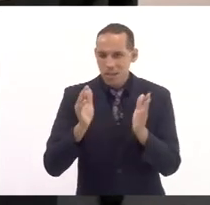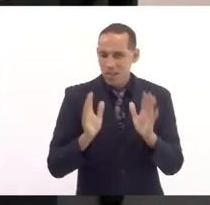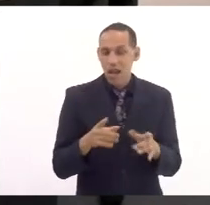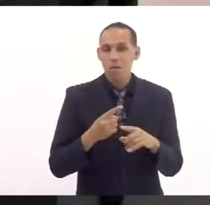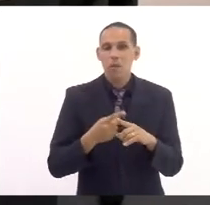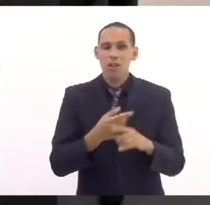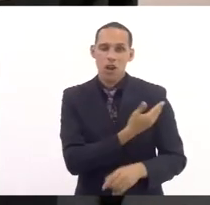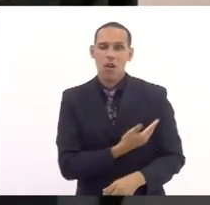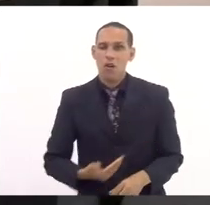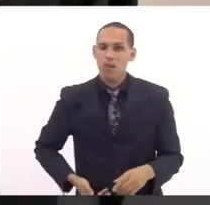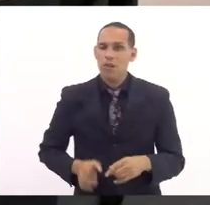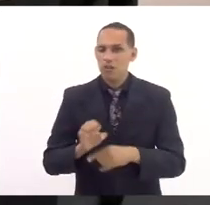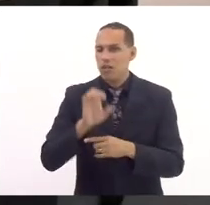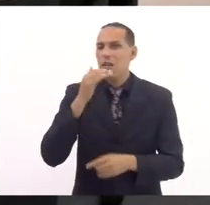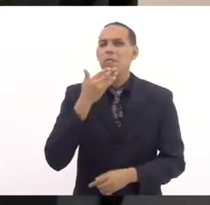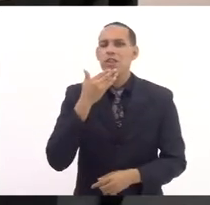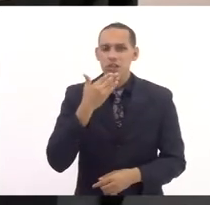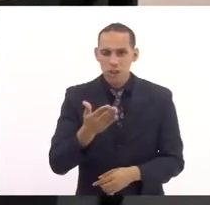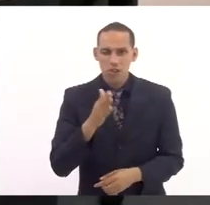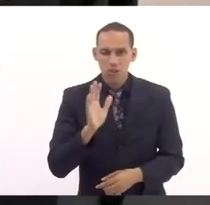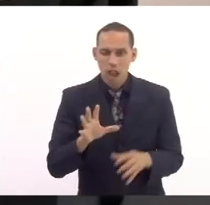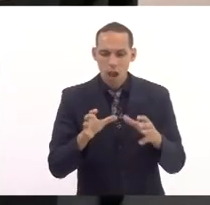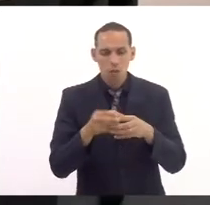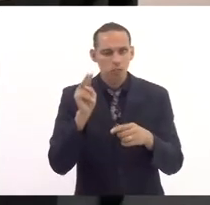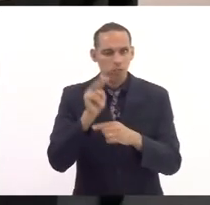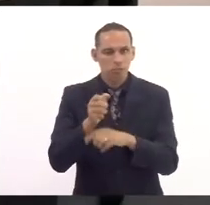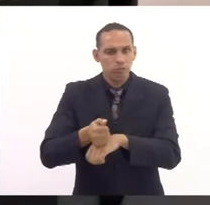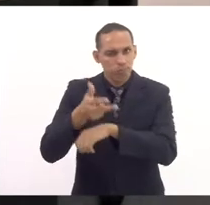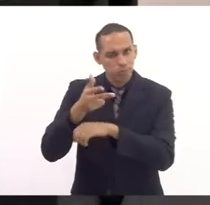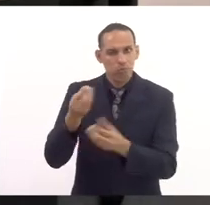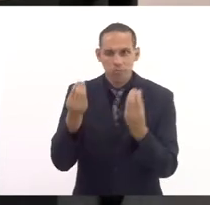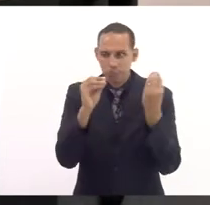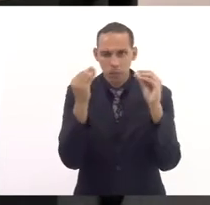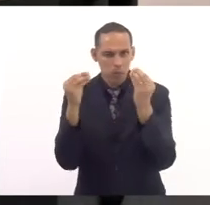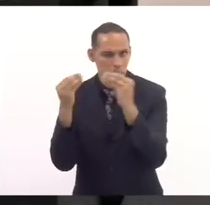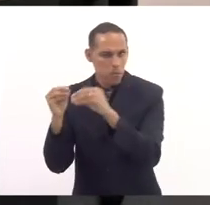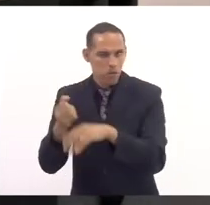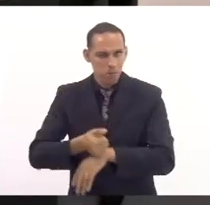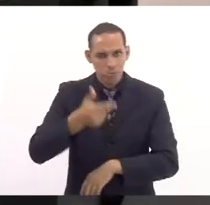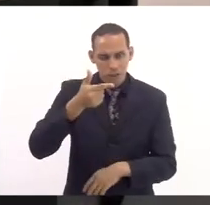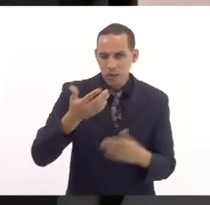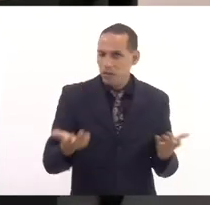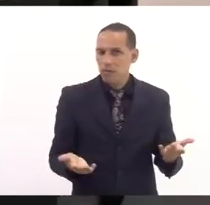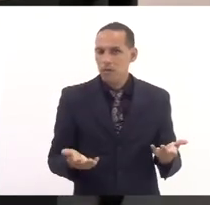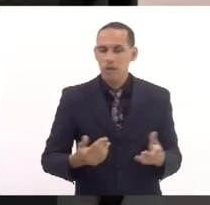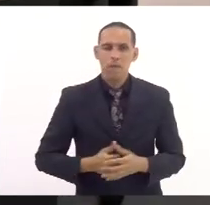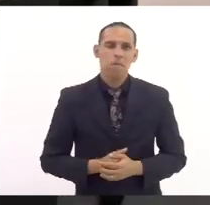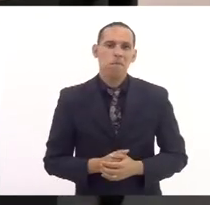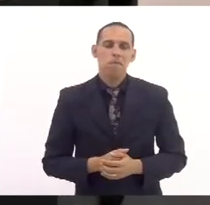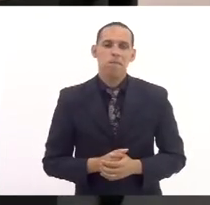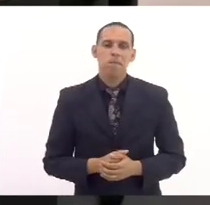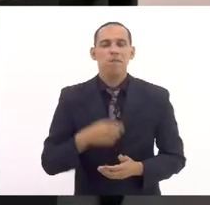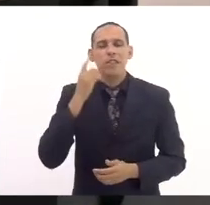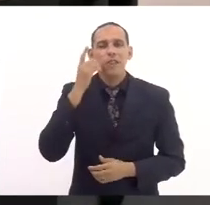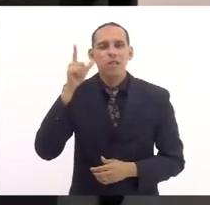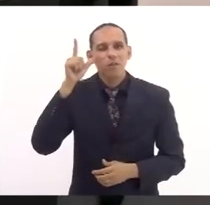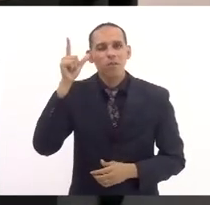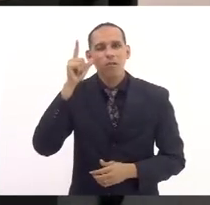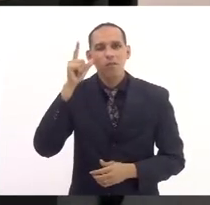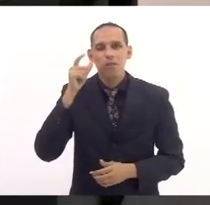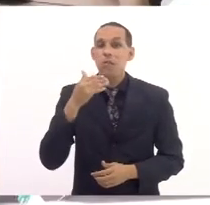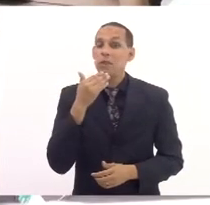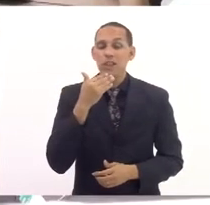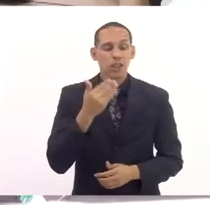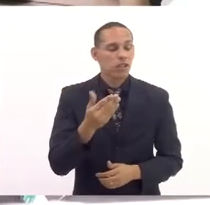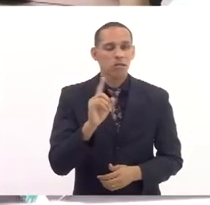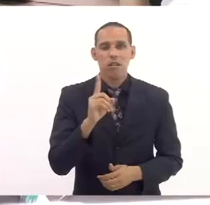parte do governo do Estado, essa força-tarefa, as câmeras para serem colocadas nessas estações? Deputada Lucinha, não foi